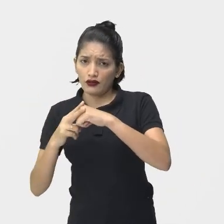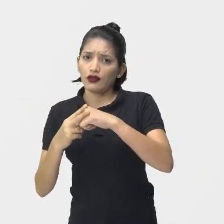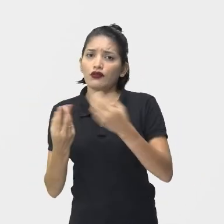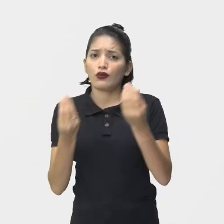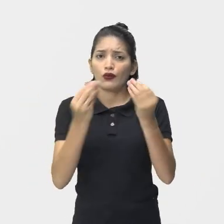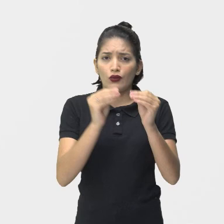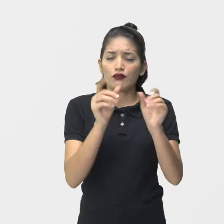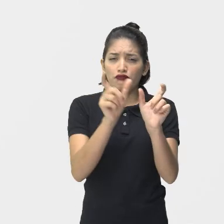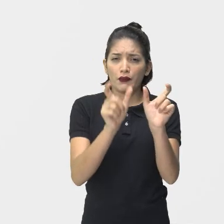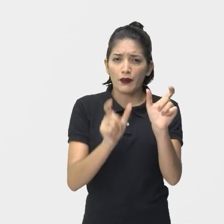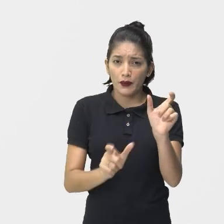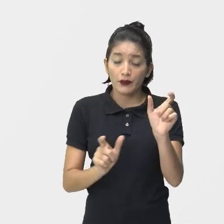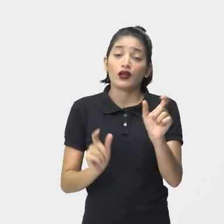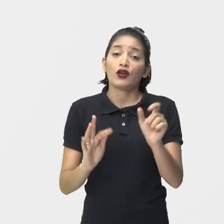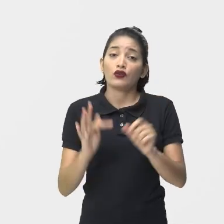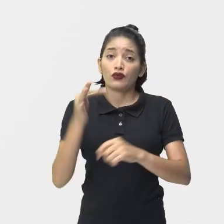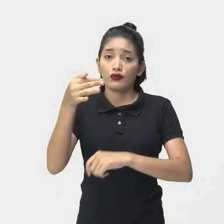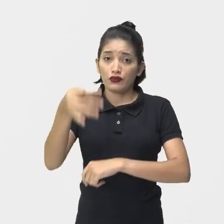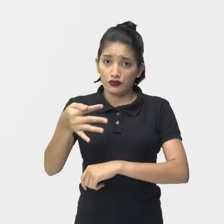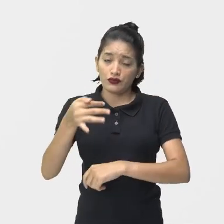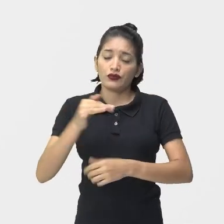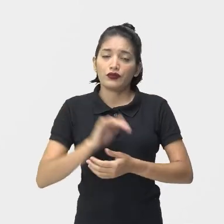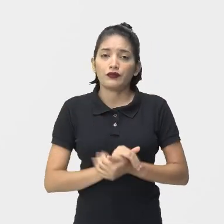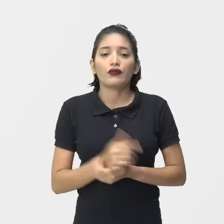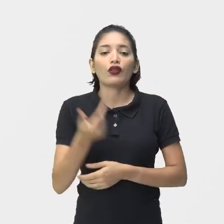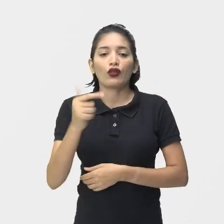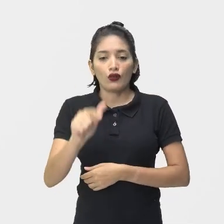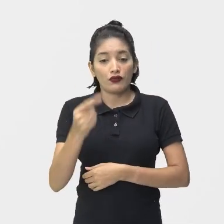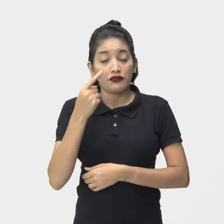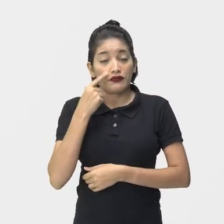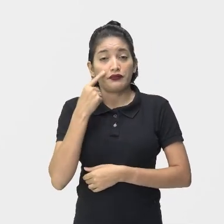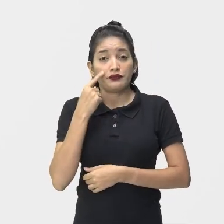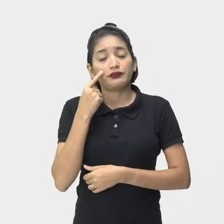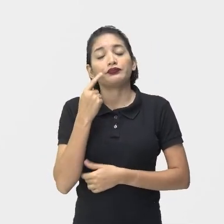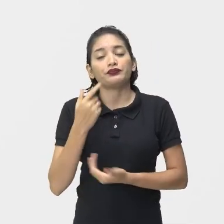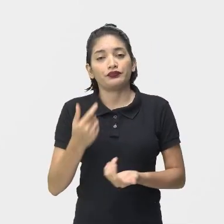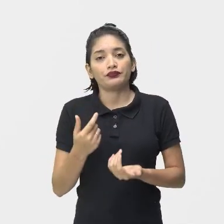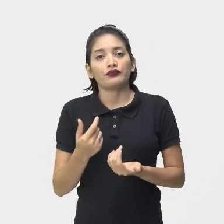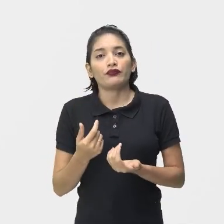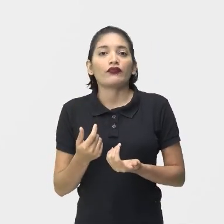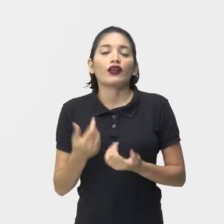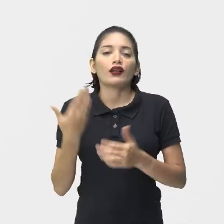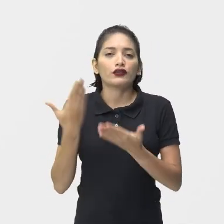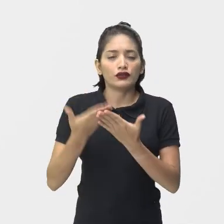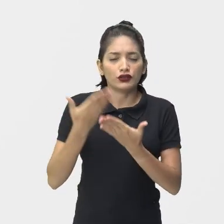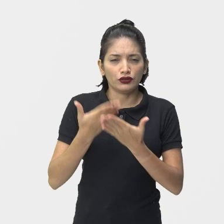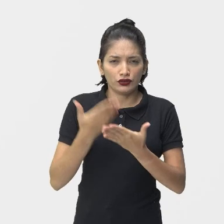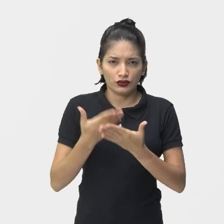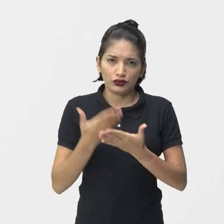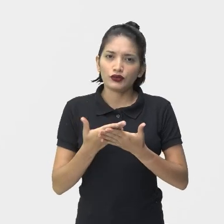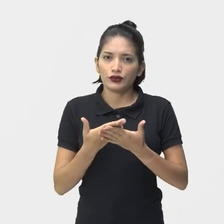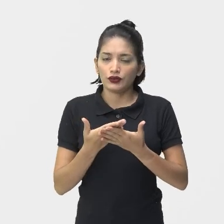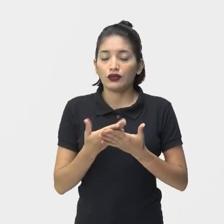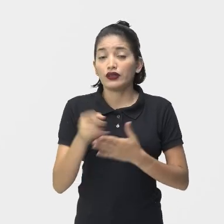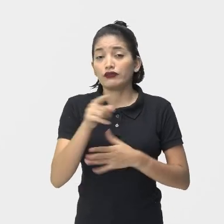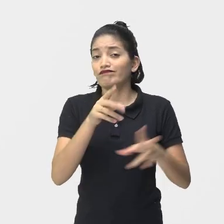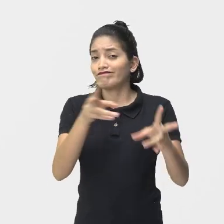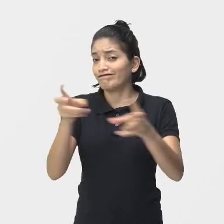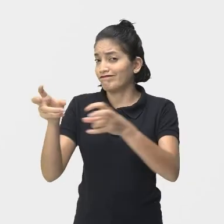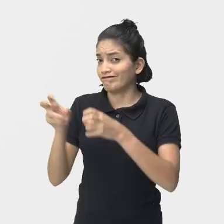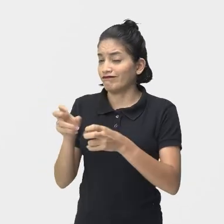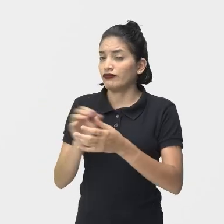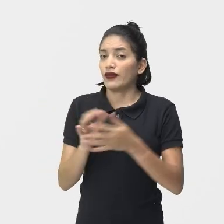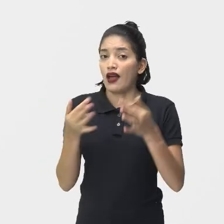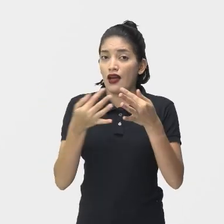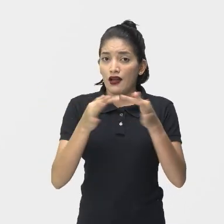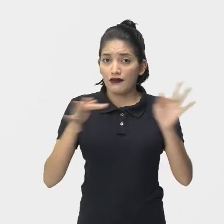no futuro imperfeito do indicativo. Novamente aí, trabalhando conjugação verbal. Vocês podem observar que